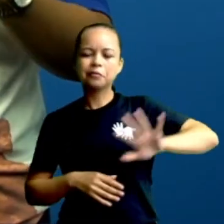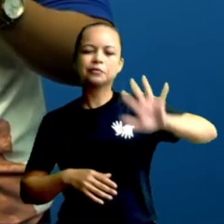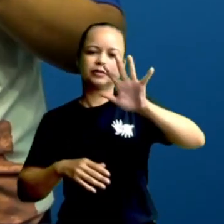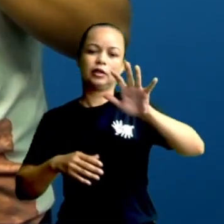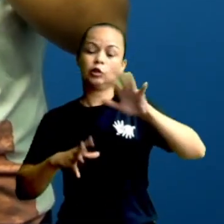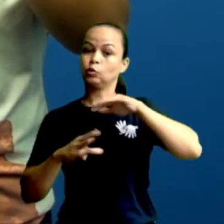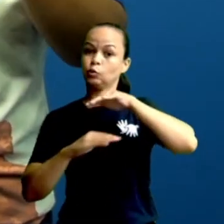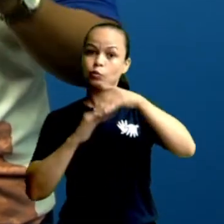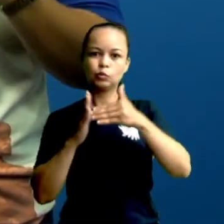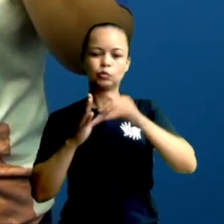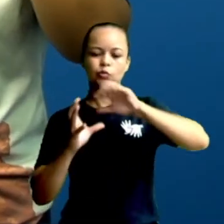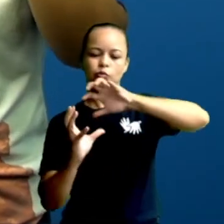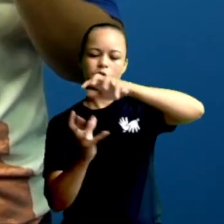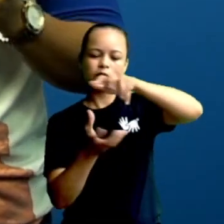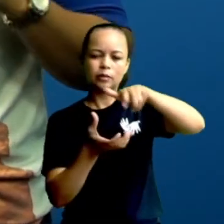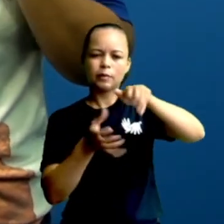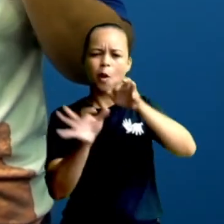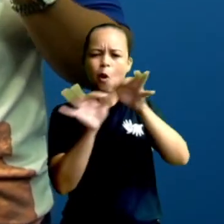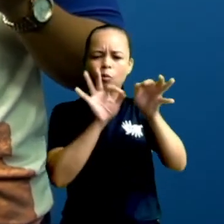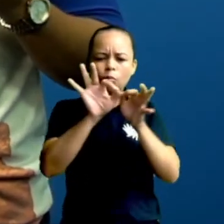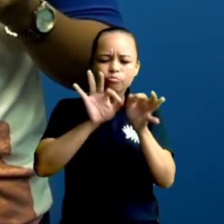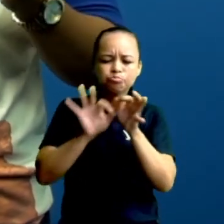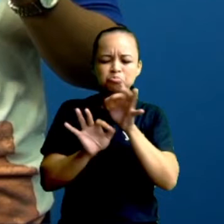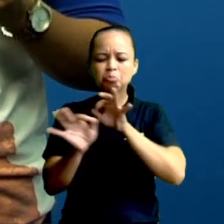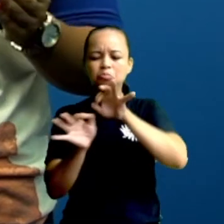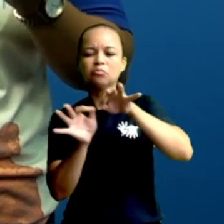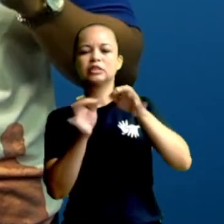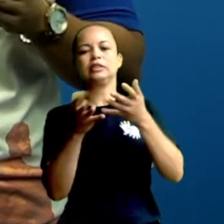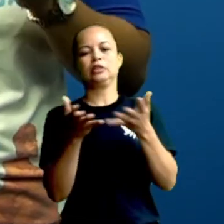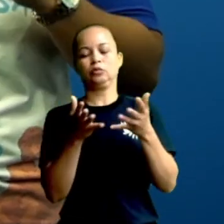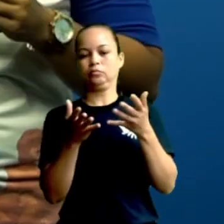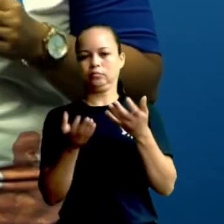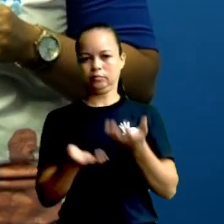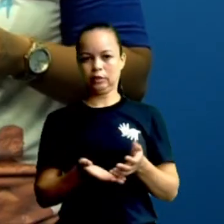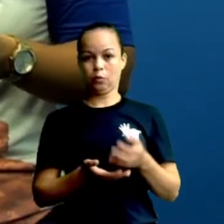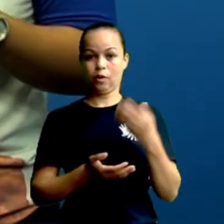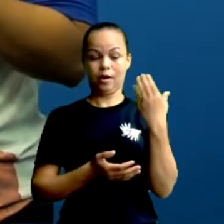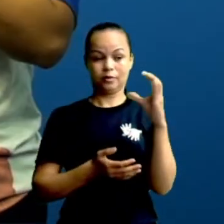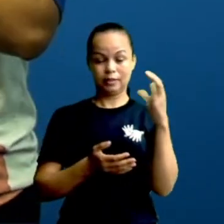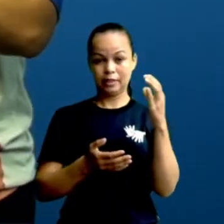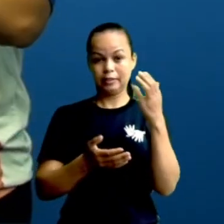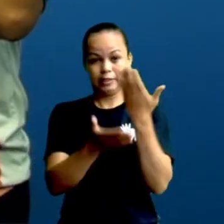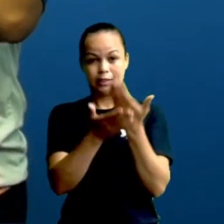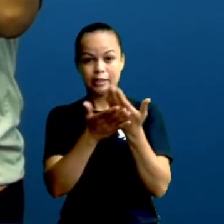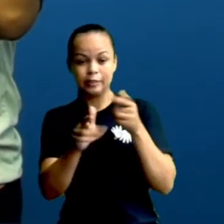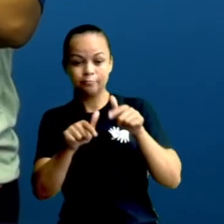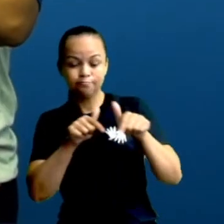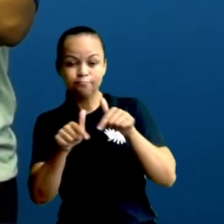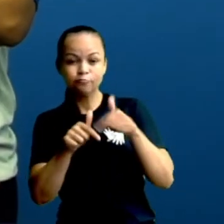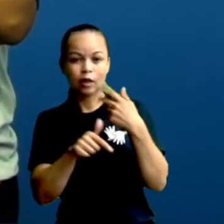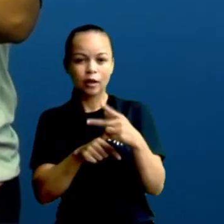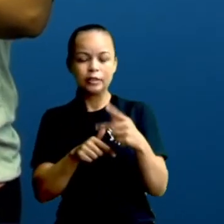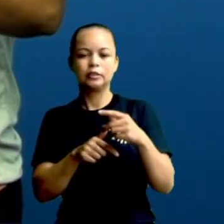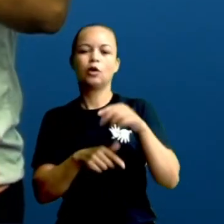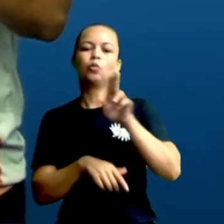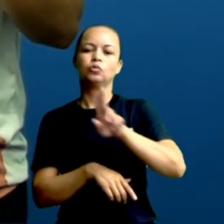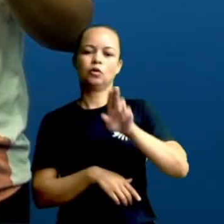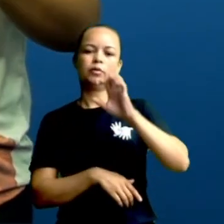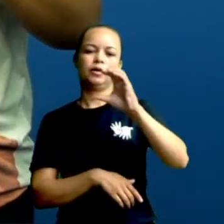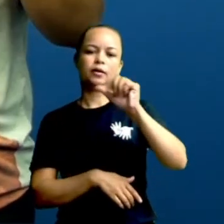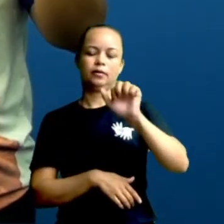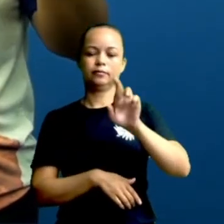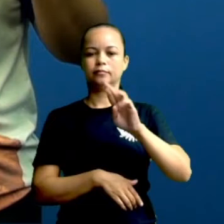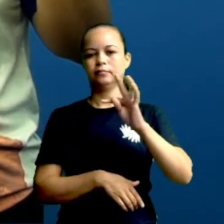está lá no globo, divididinho, organizadinho, de todo jeito. Então, a ciência que trabalha com isso é a cartografia, tá? Ela